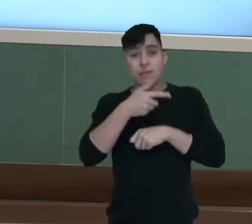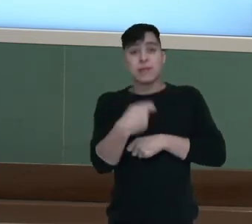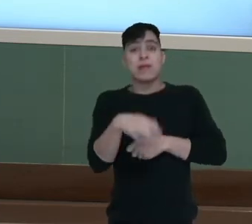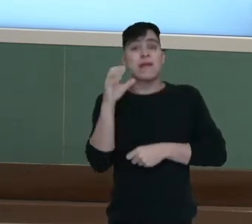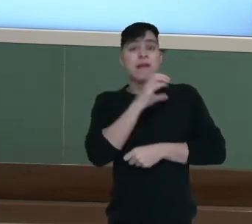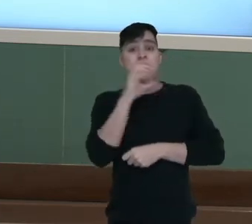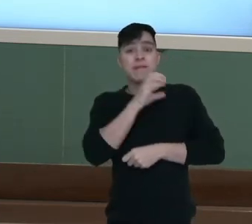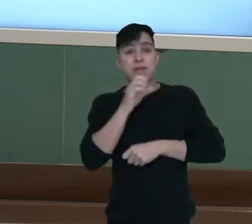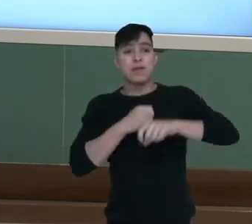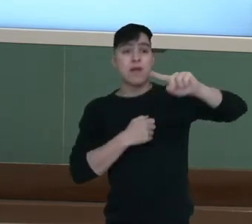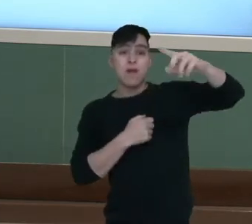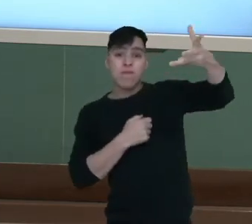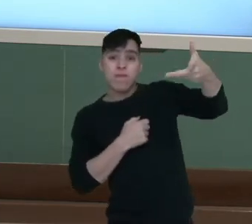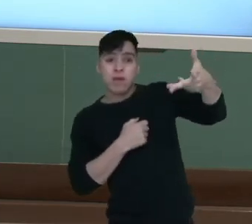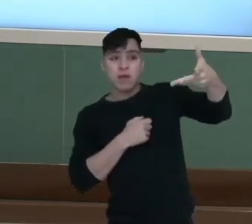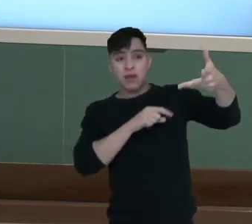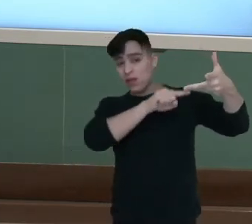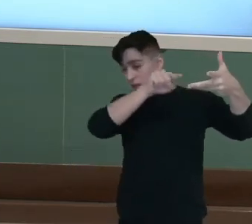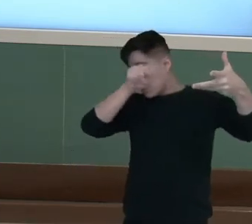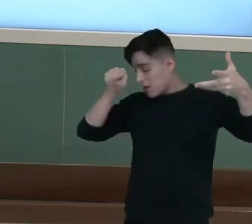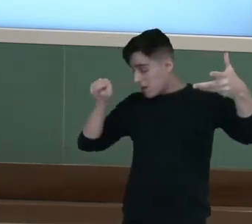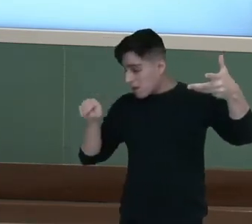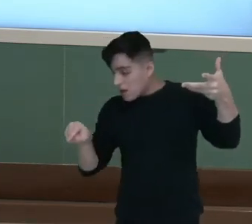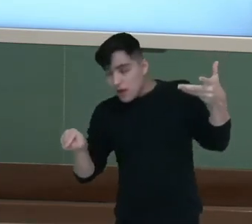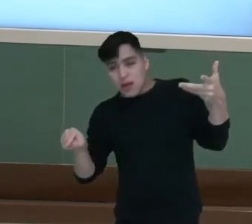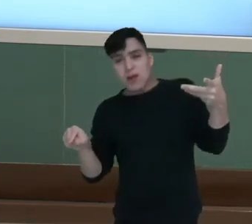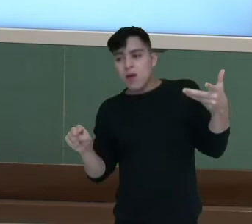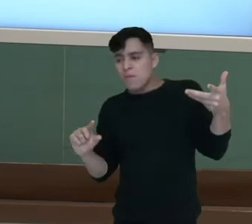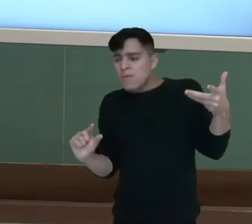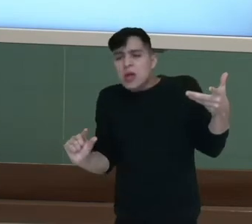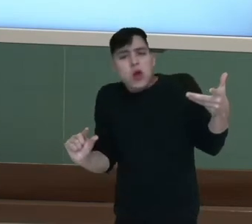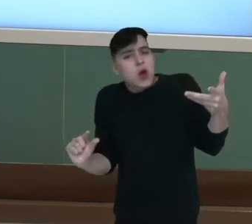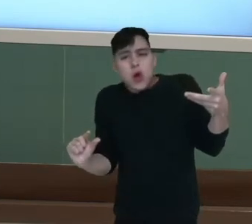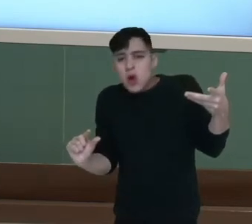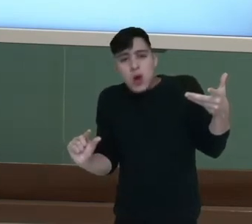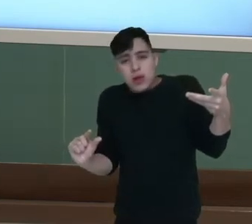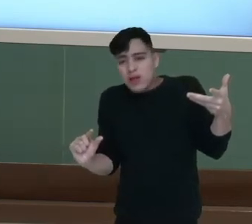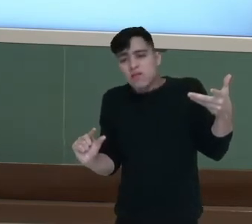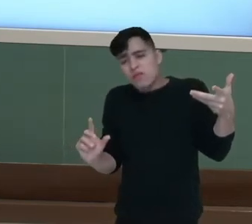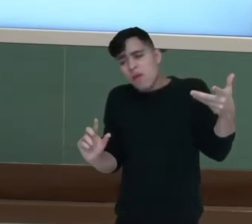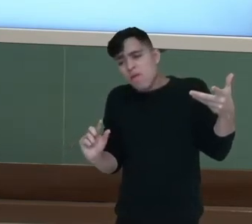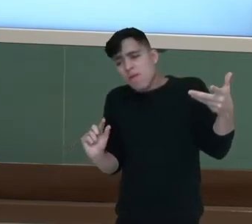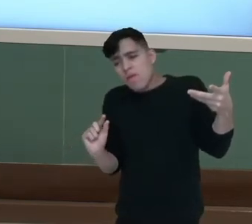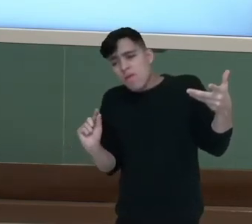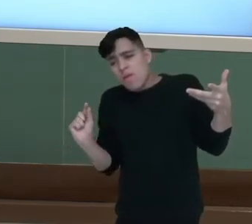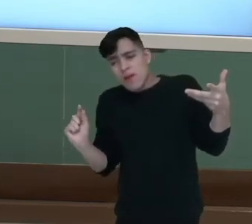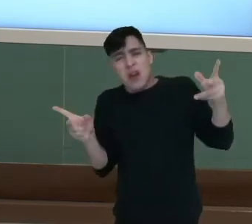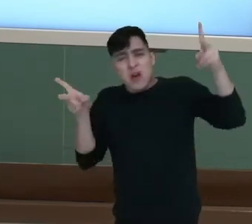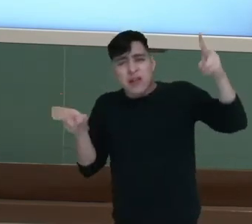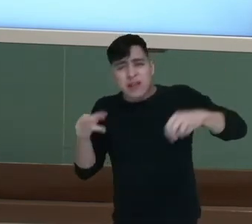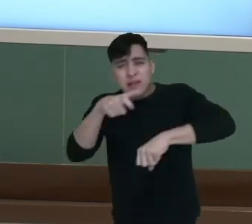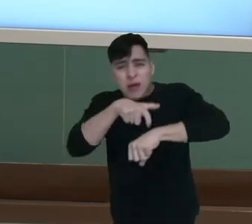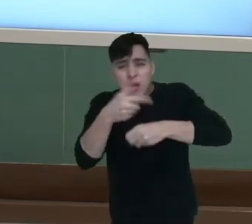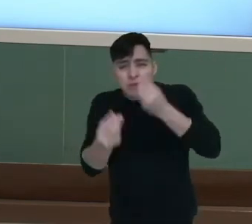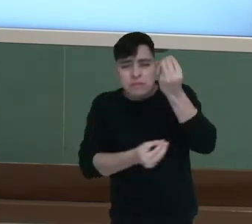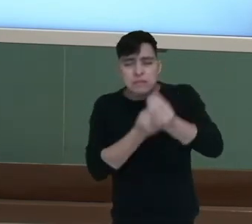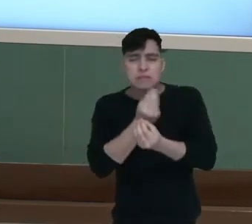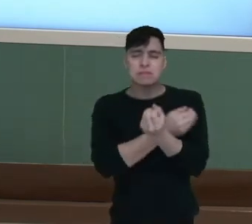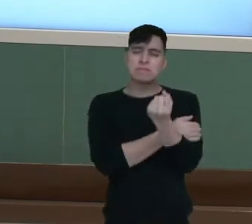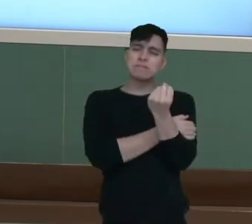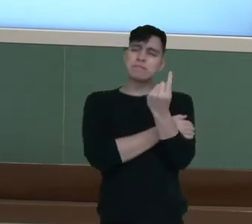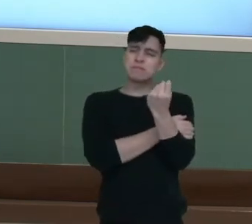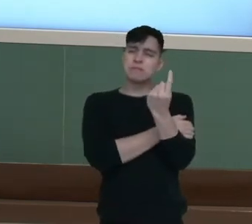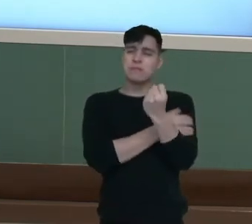rápido. Enquanto que nesse caso aqui, você tem um comprimento de arco menor e tem que demorar o mesmo tempo. Então, consequentemente, você vai